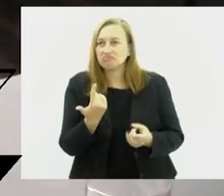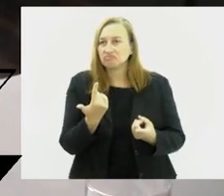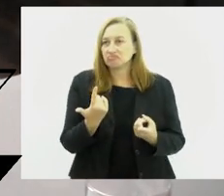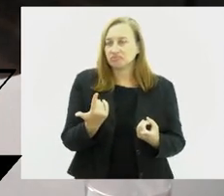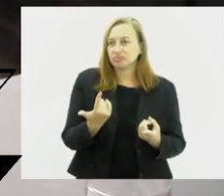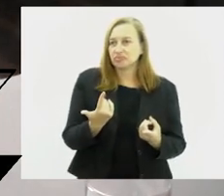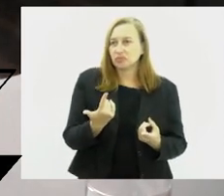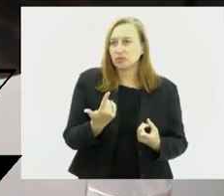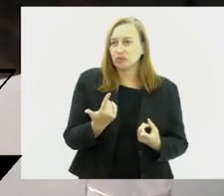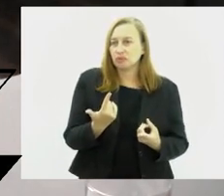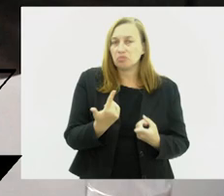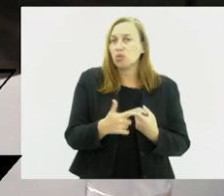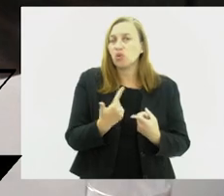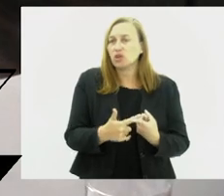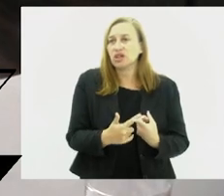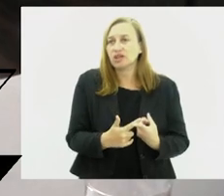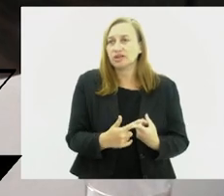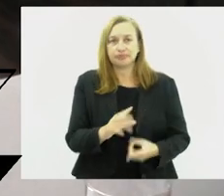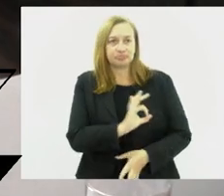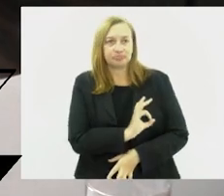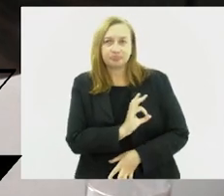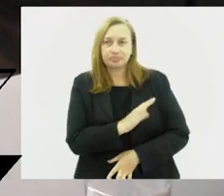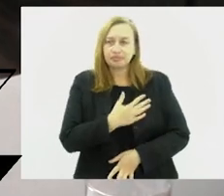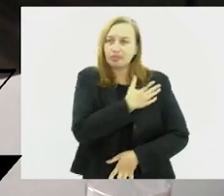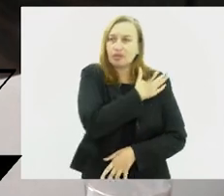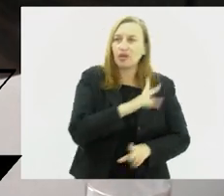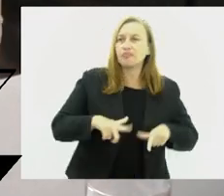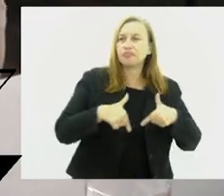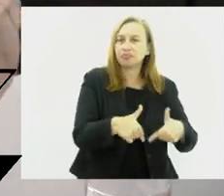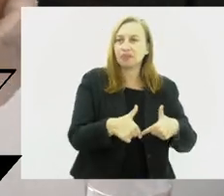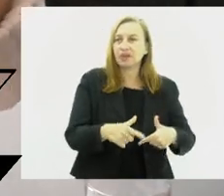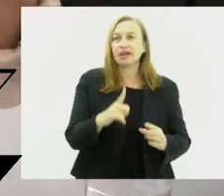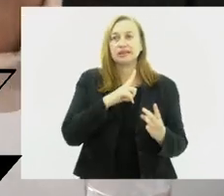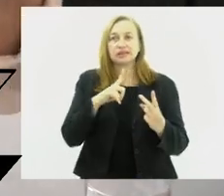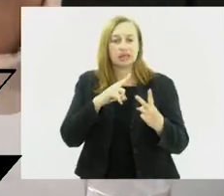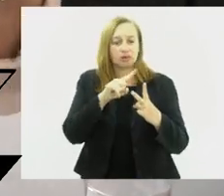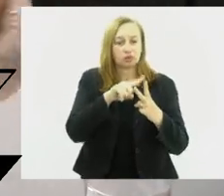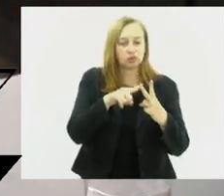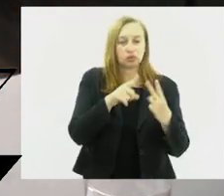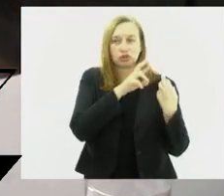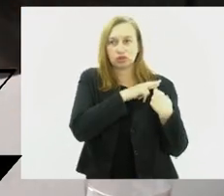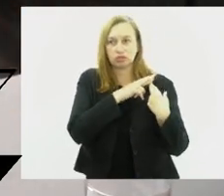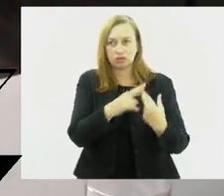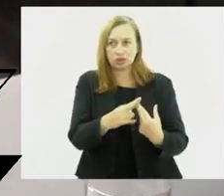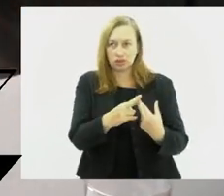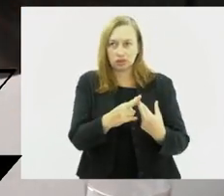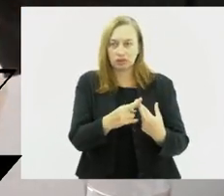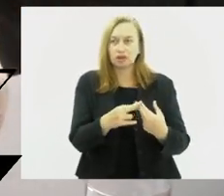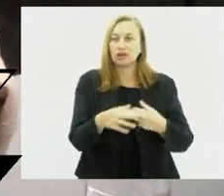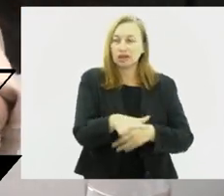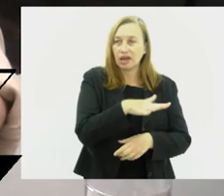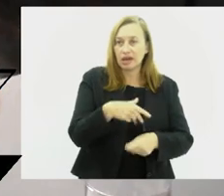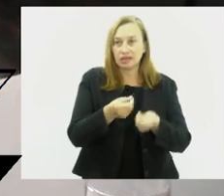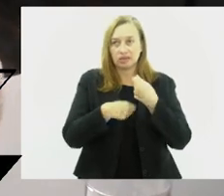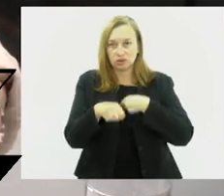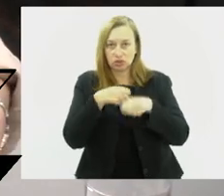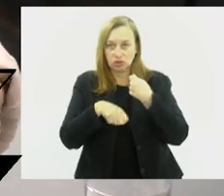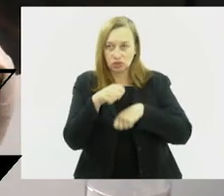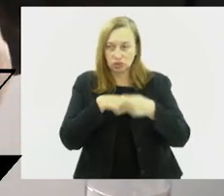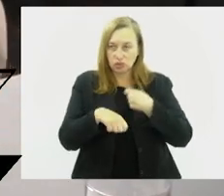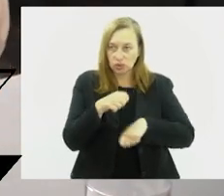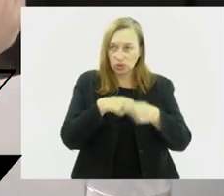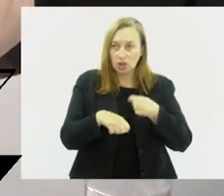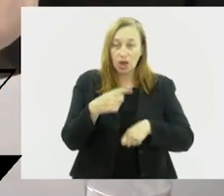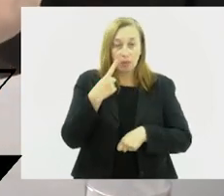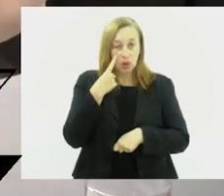não atuar. Porque nós temos concomitantemente duas responsabilizações em âmbito administrativo, cuja pena, pelos cálculos